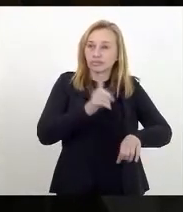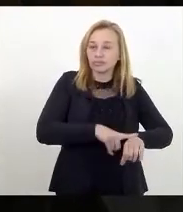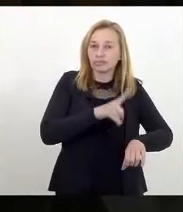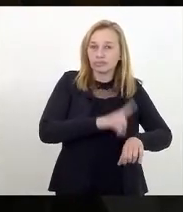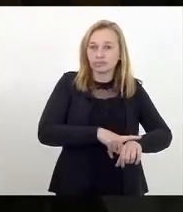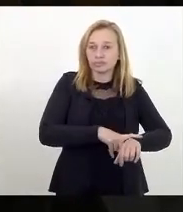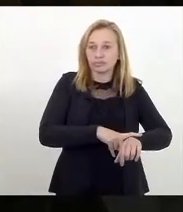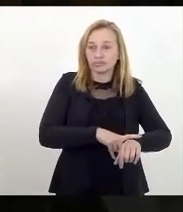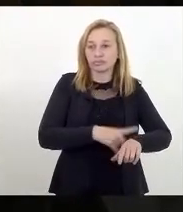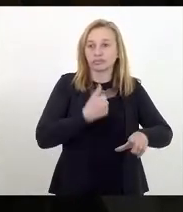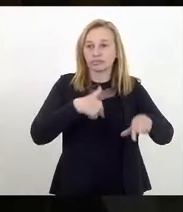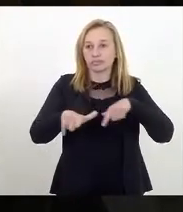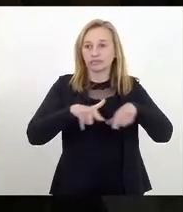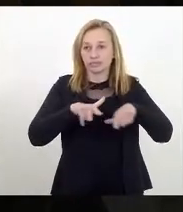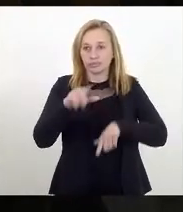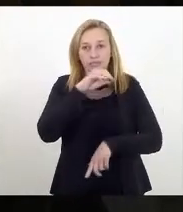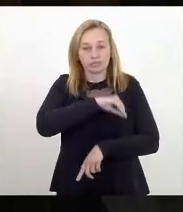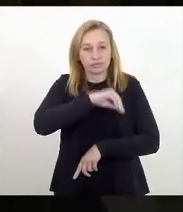salários,